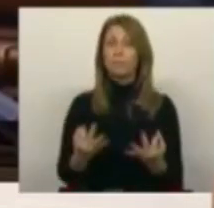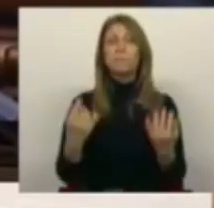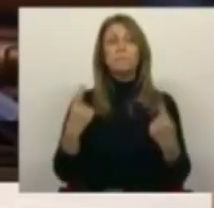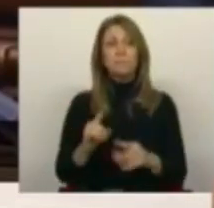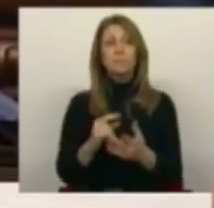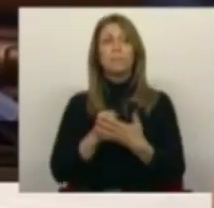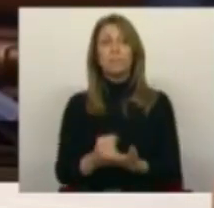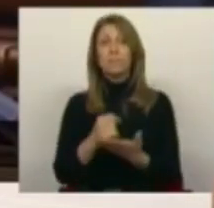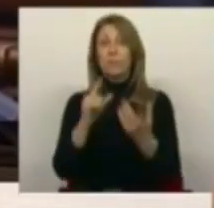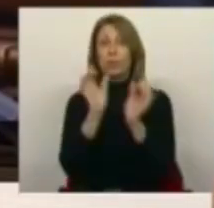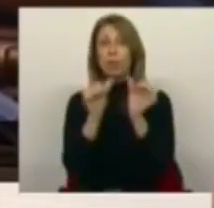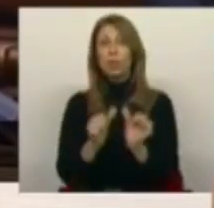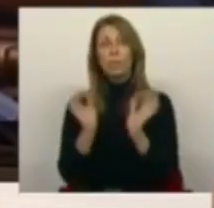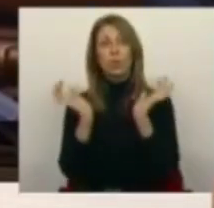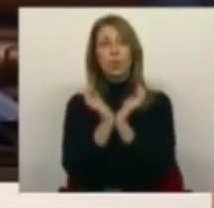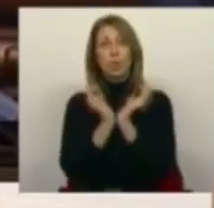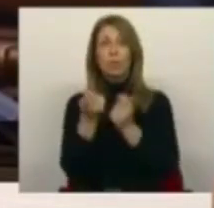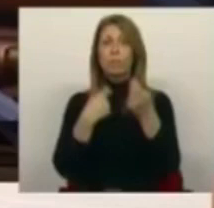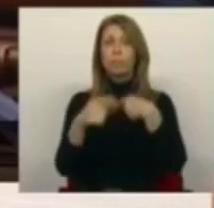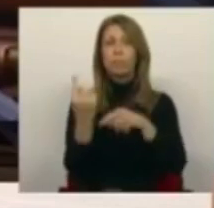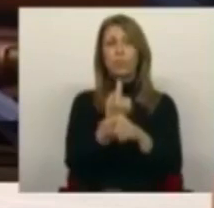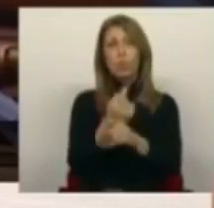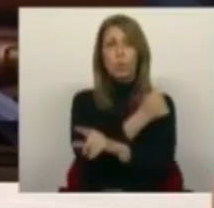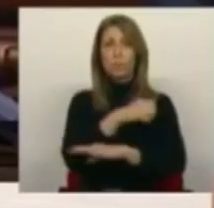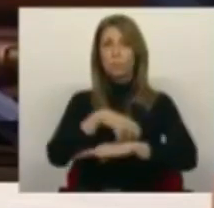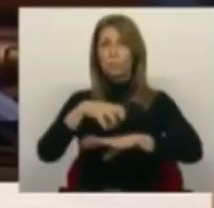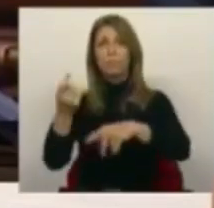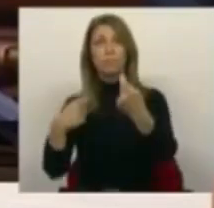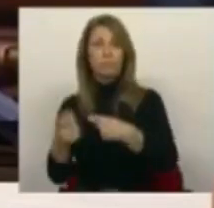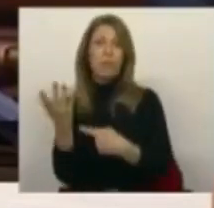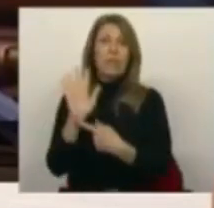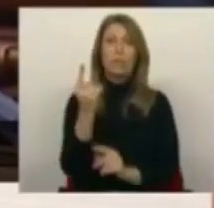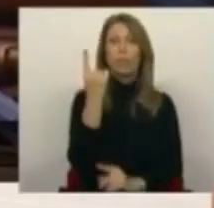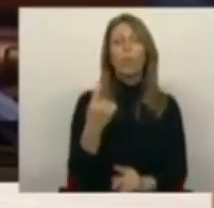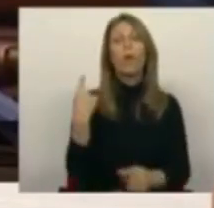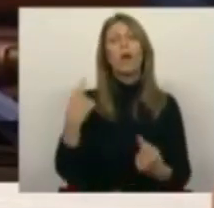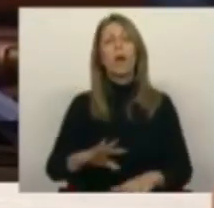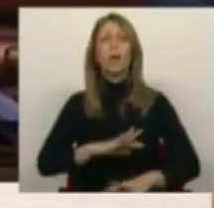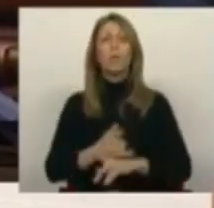o sistema da segurança social. A alienação do património foi um dos exemplos, mas há outros